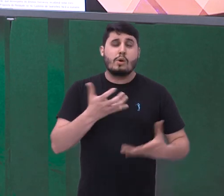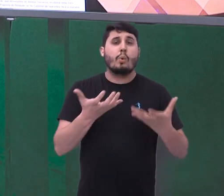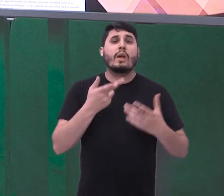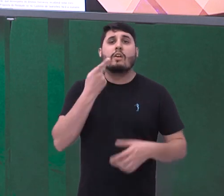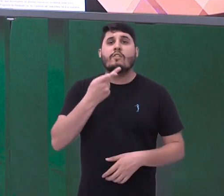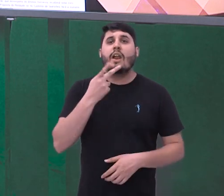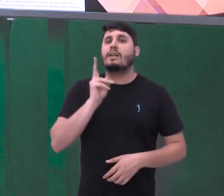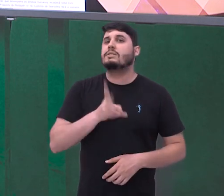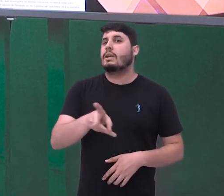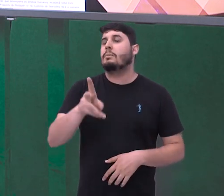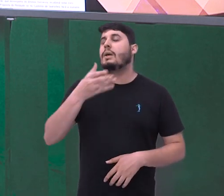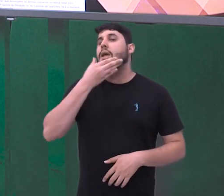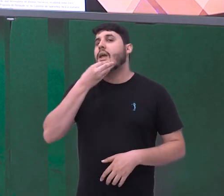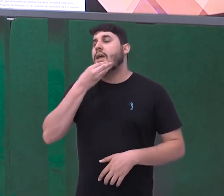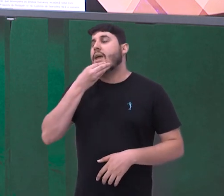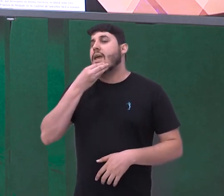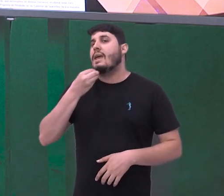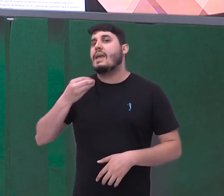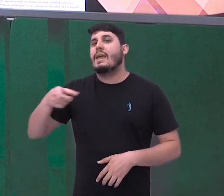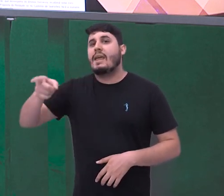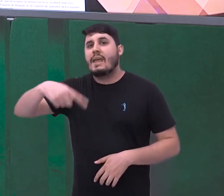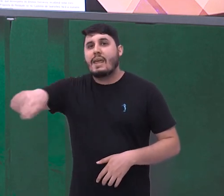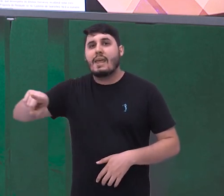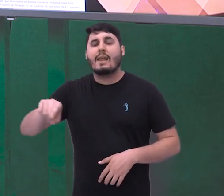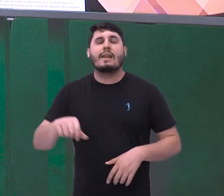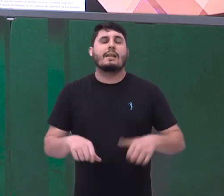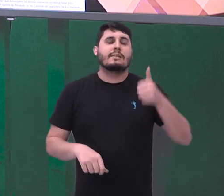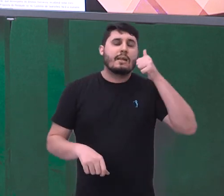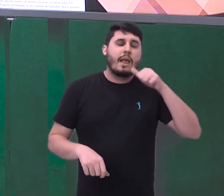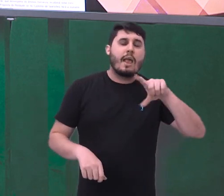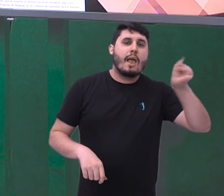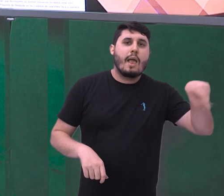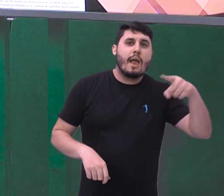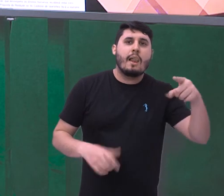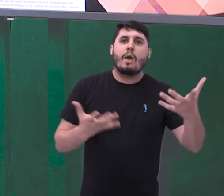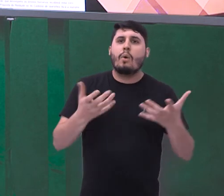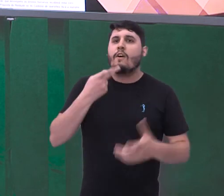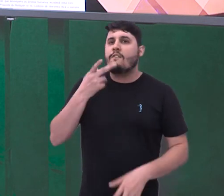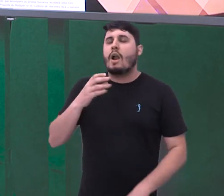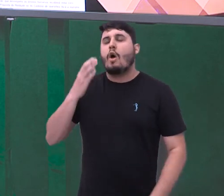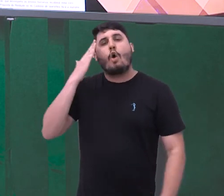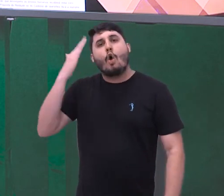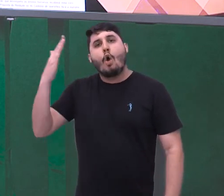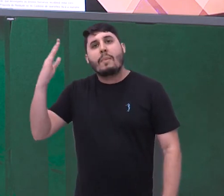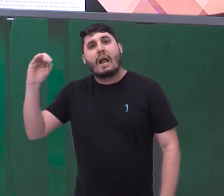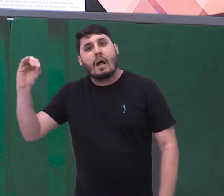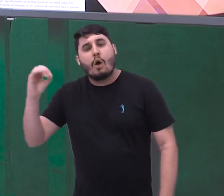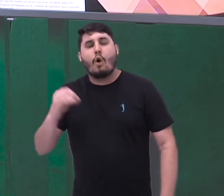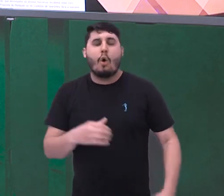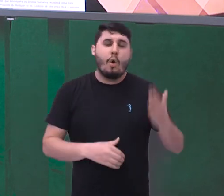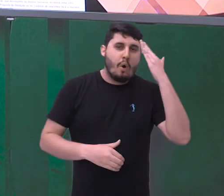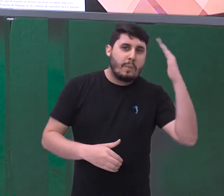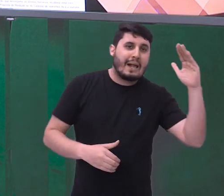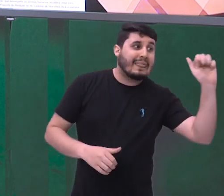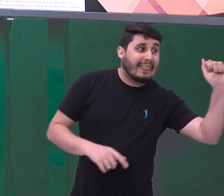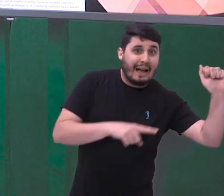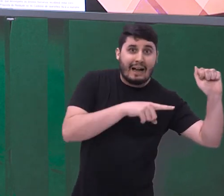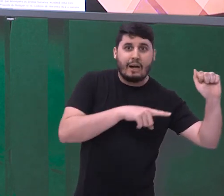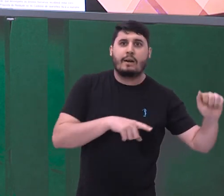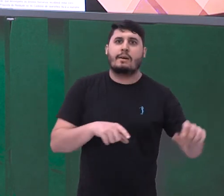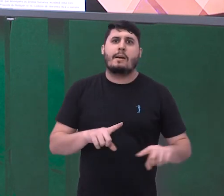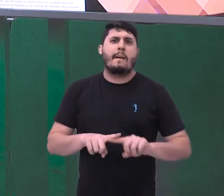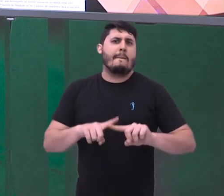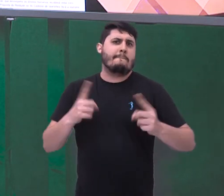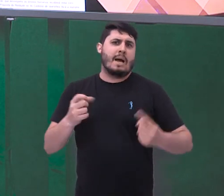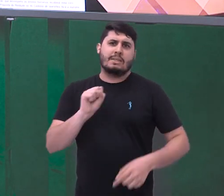que diga eles e elas. Eu quero que diga obrigada e obrigado. Eu quero que diga todos e todas. Mas eu